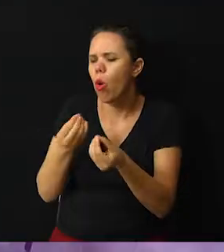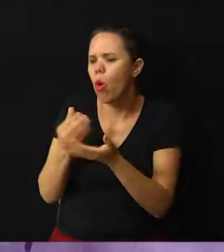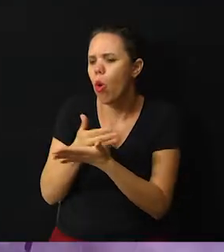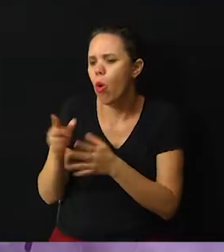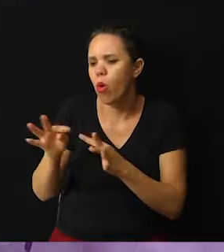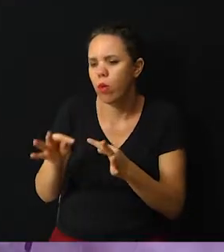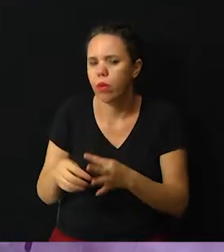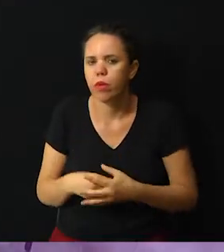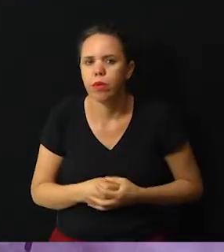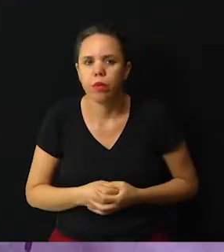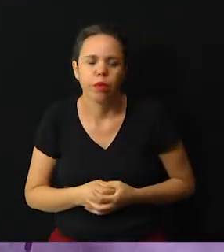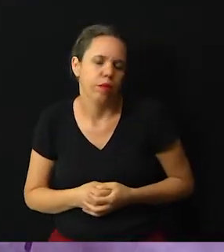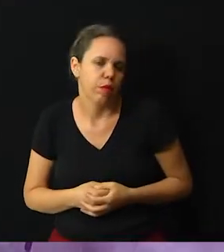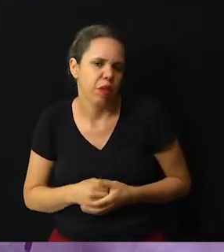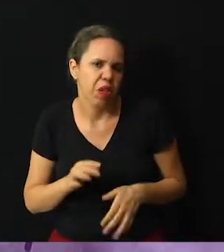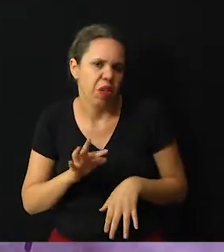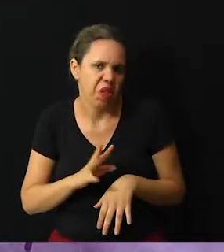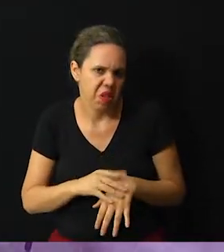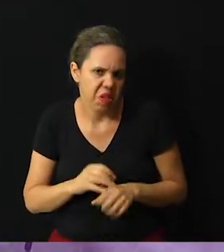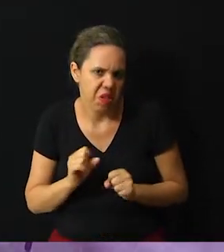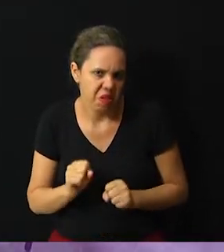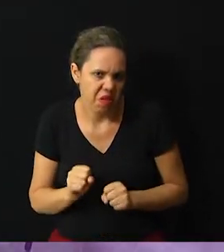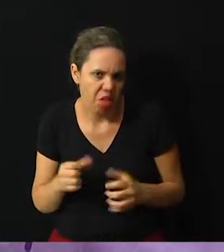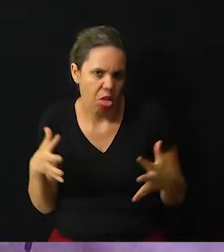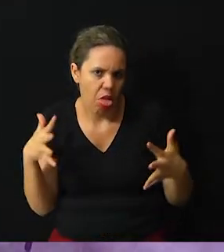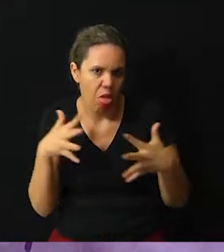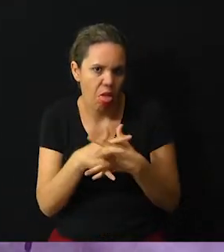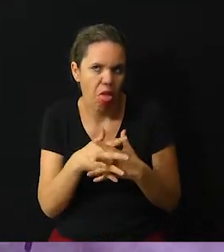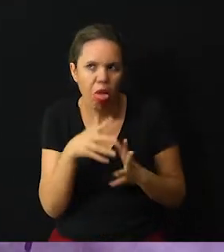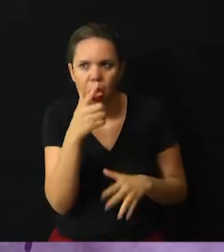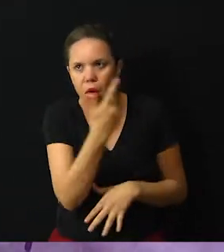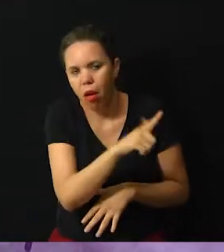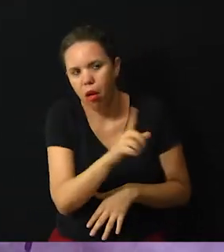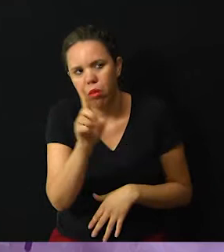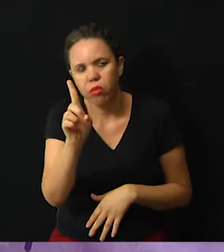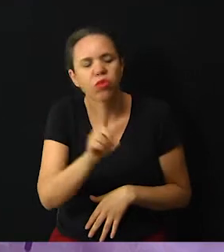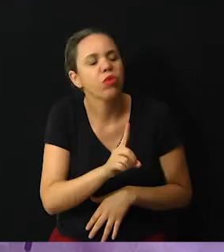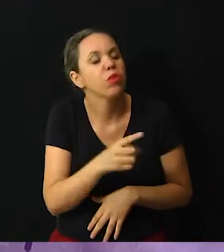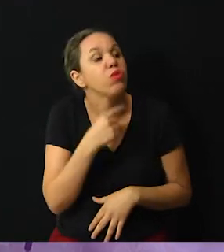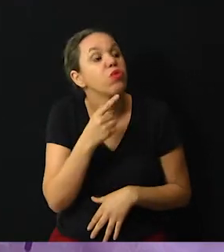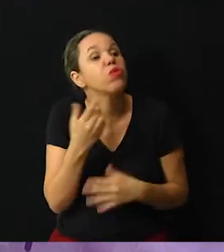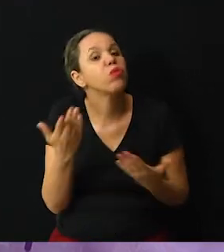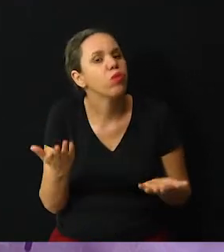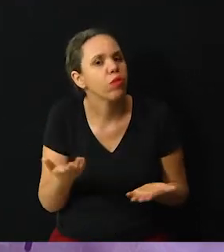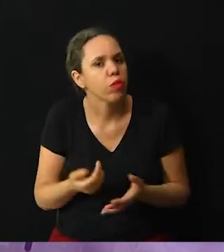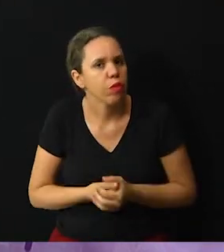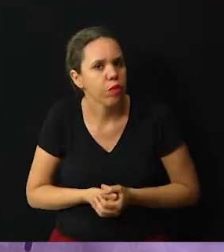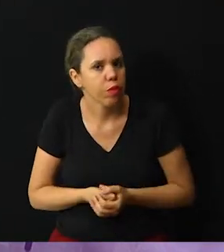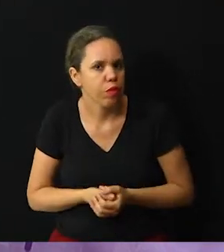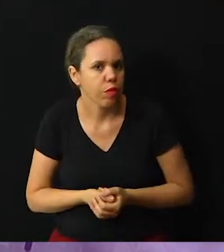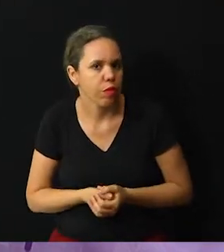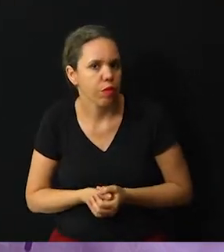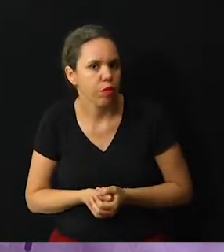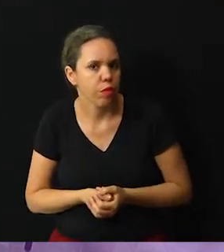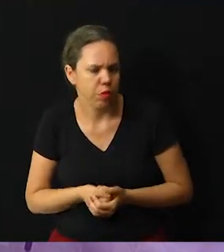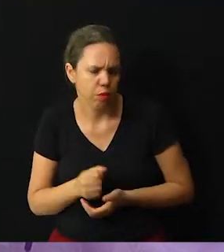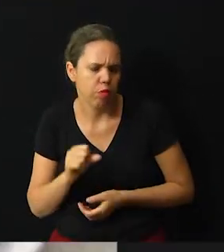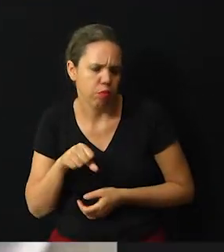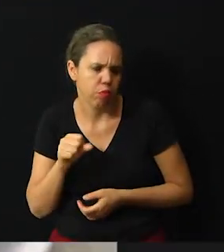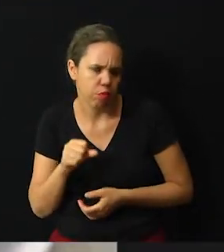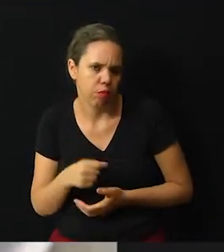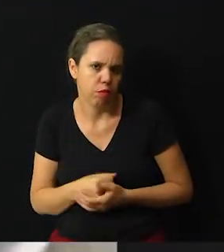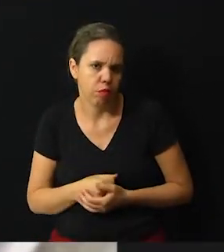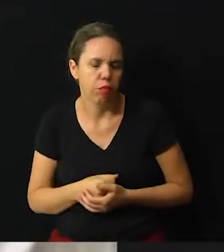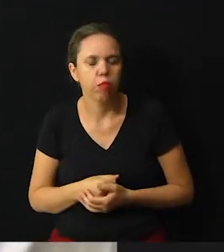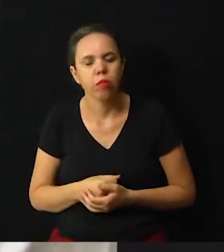começa esse tratamento? Essa é uma doença que também pode ser confundida com outra? Chegou no consultório e fica na dúvida ou não? Sim,